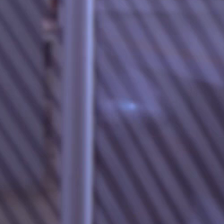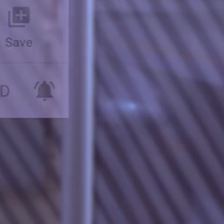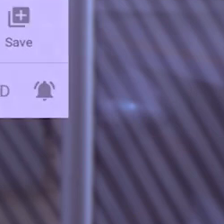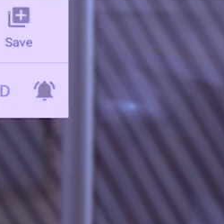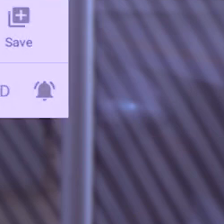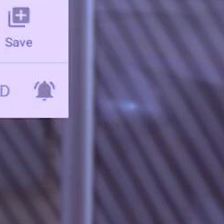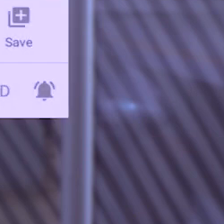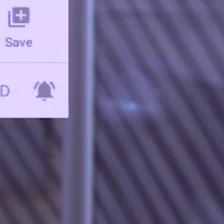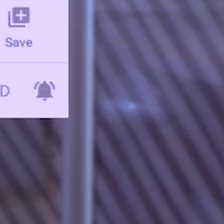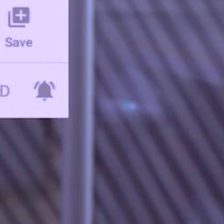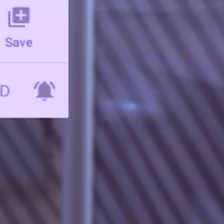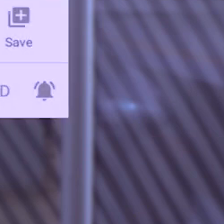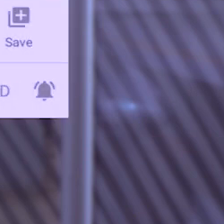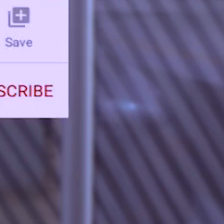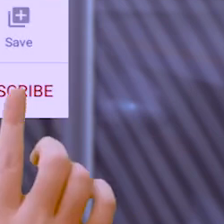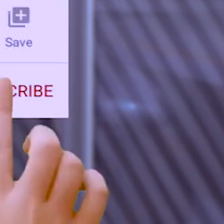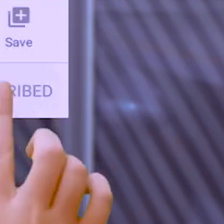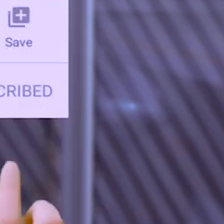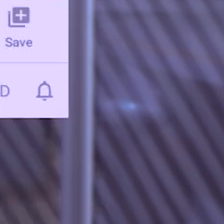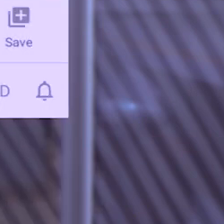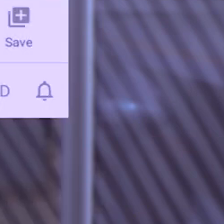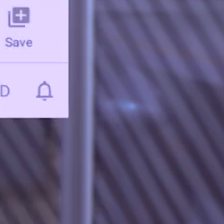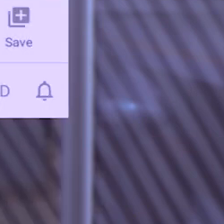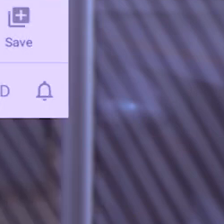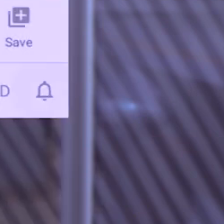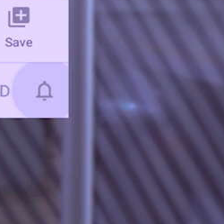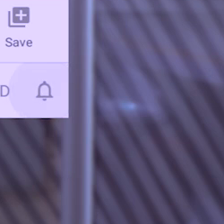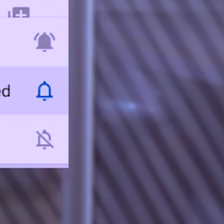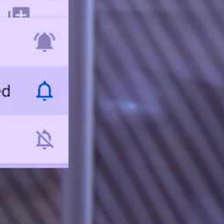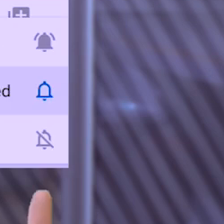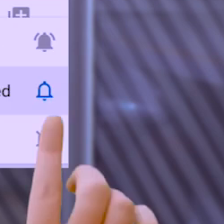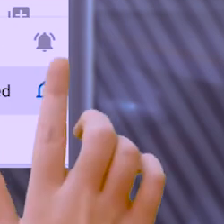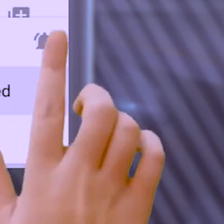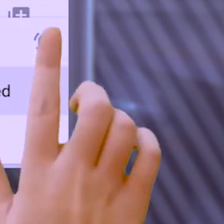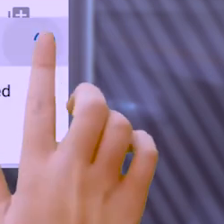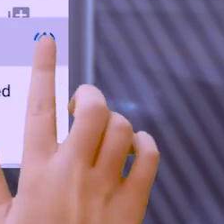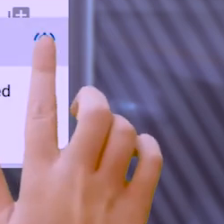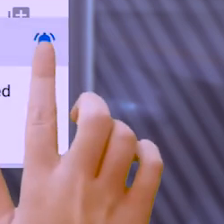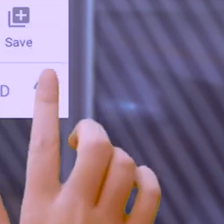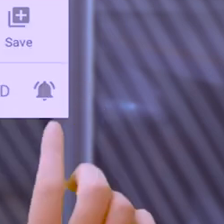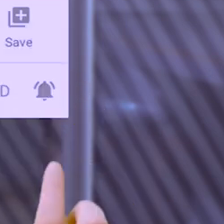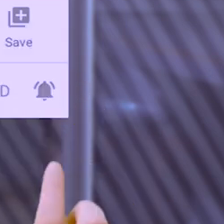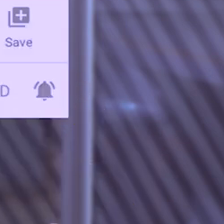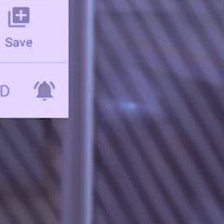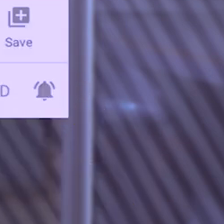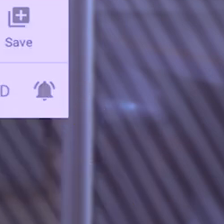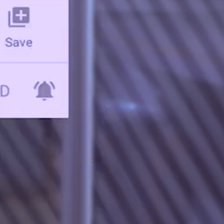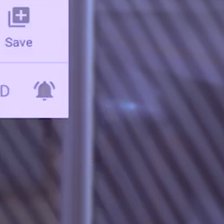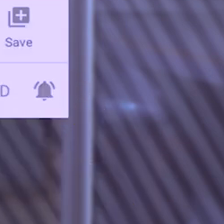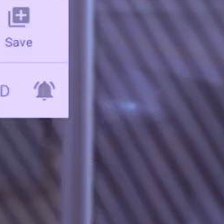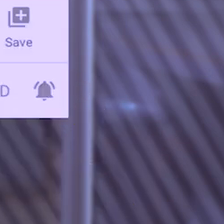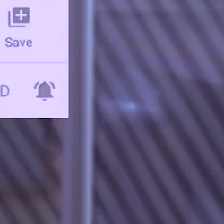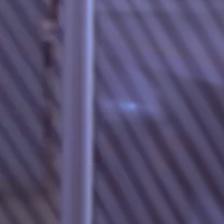Before you watch this video, don't forget to like and subscribe to Social Media Hegemon TV, and do not forget to press the notification button and to get